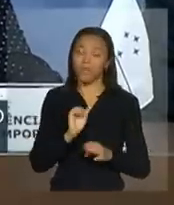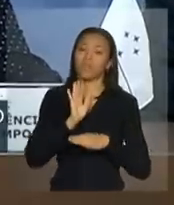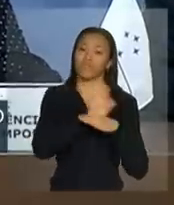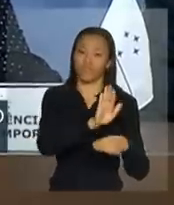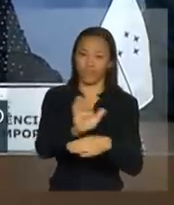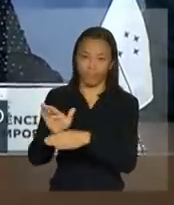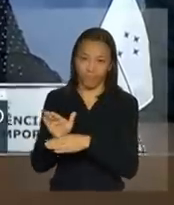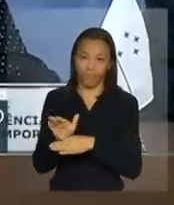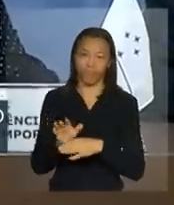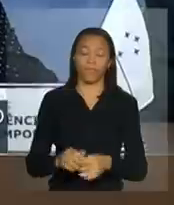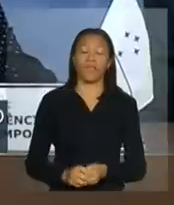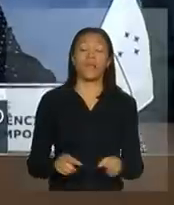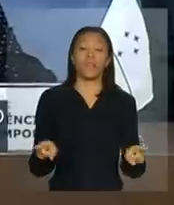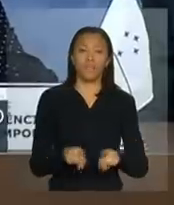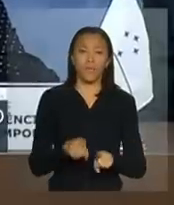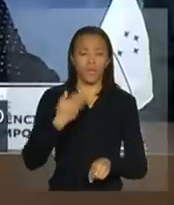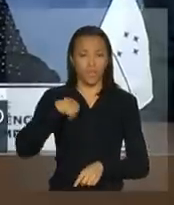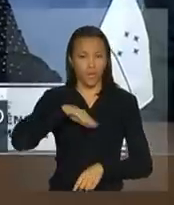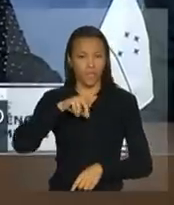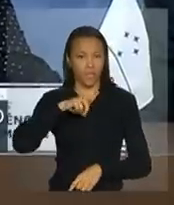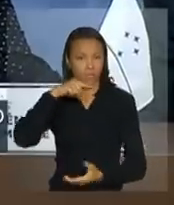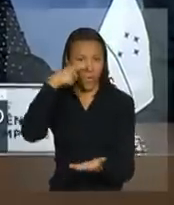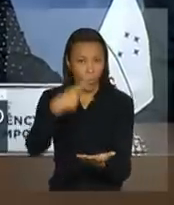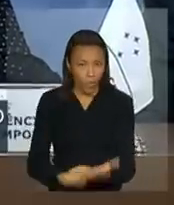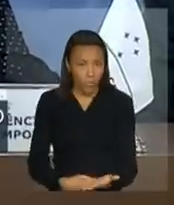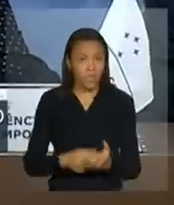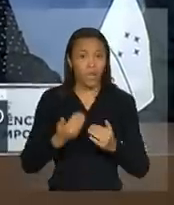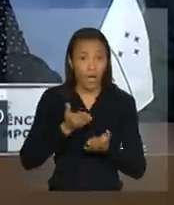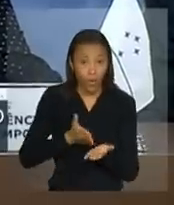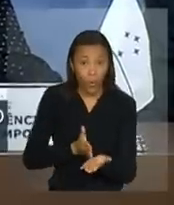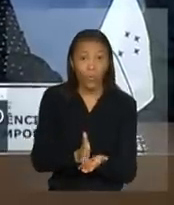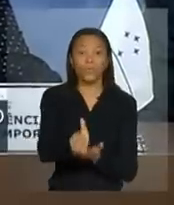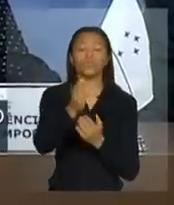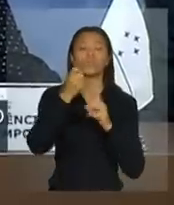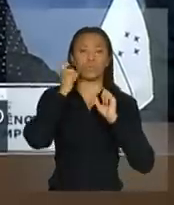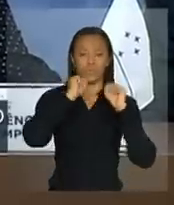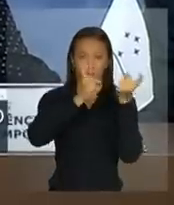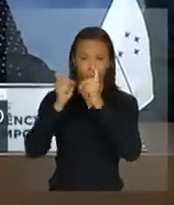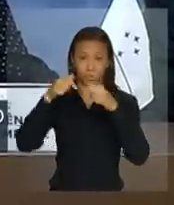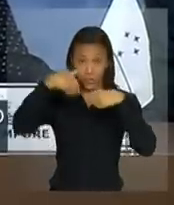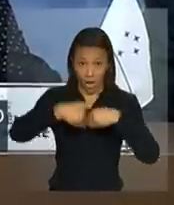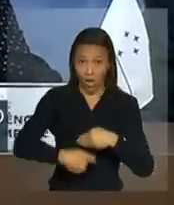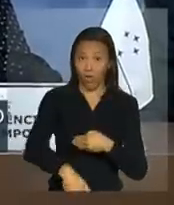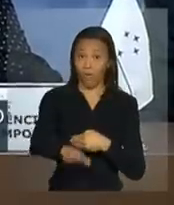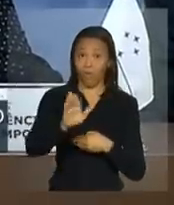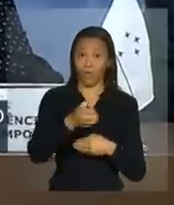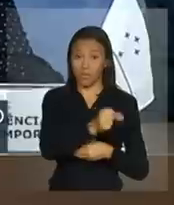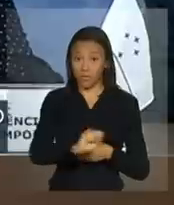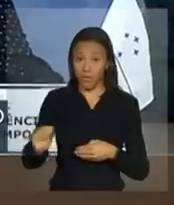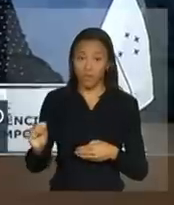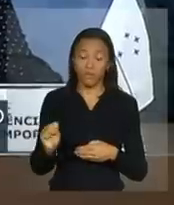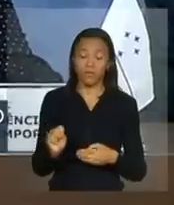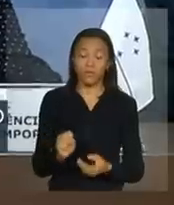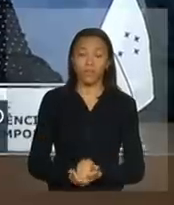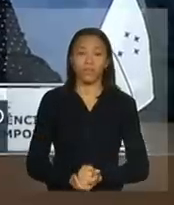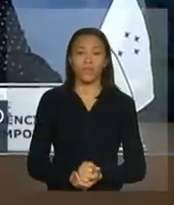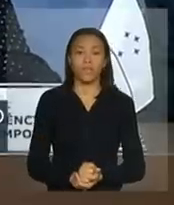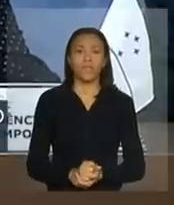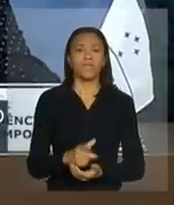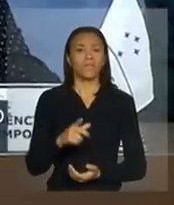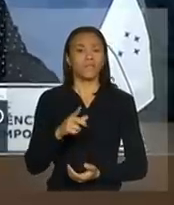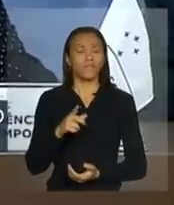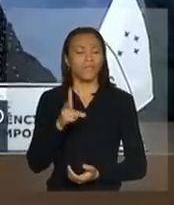Estamos também comprometidos a dar início às discussões nesse próximo semestre com vistas a uma